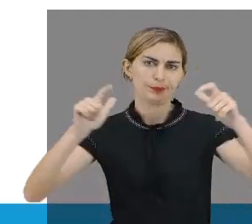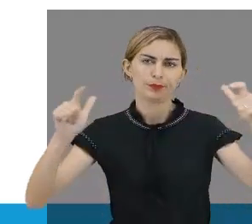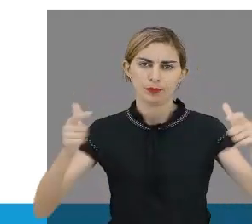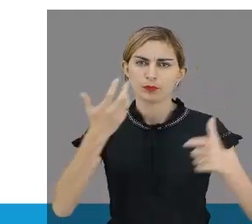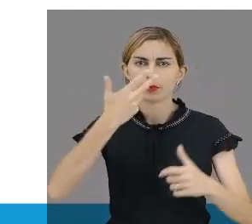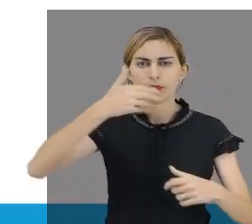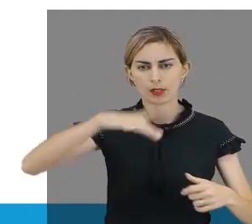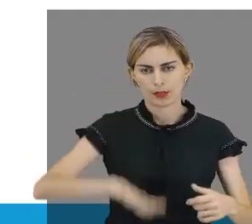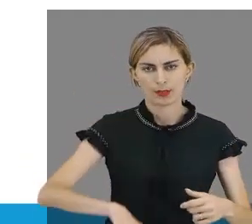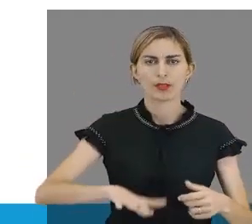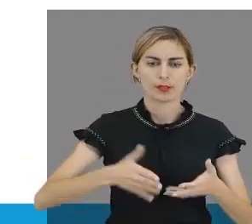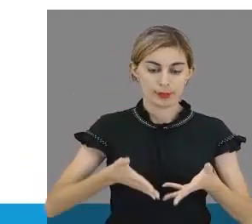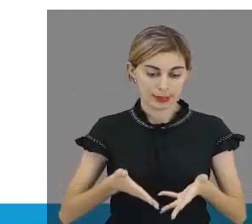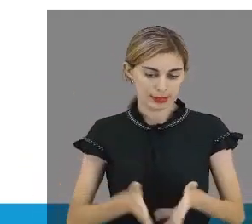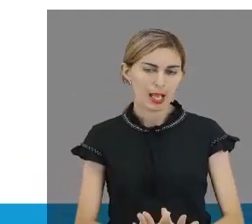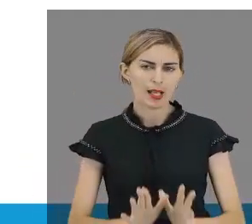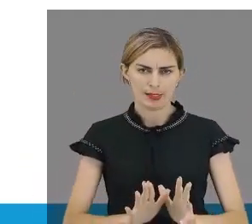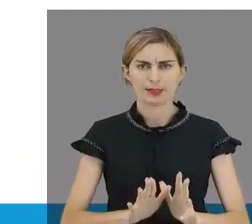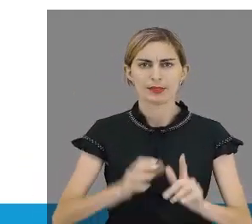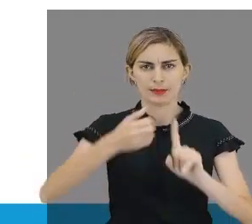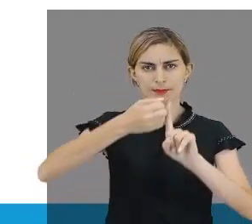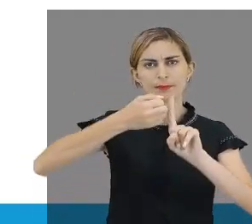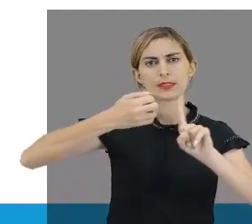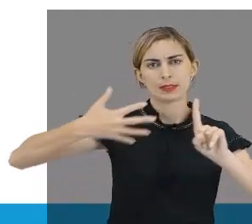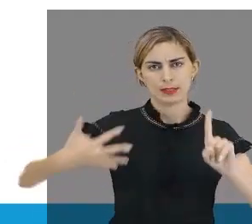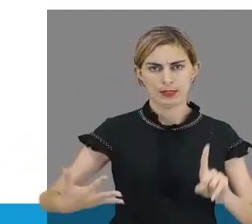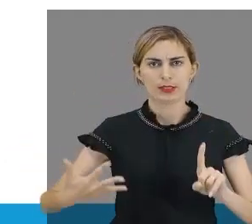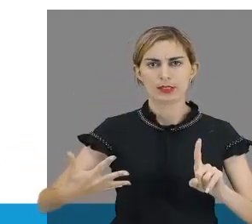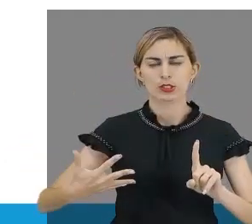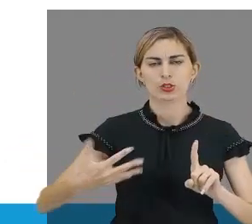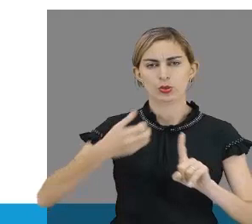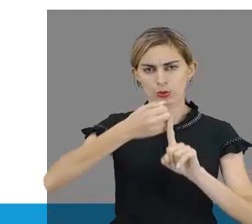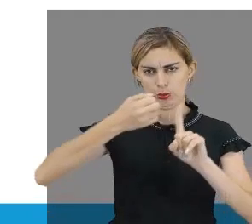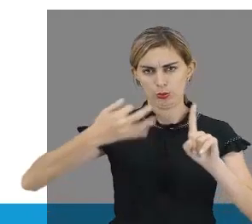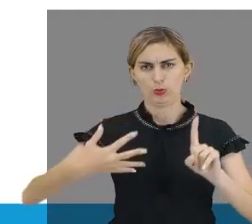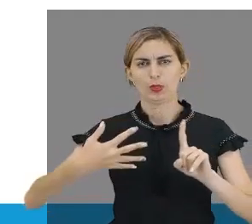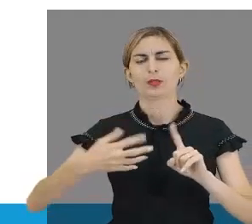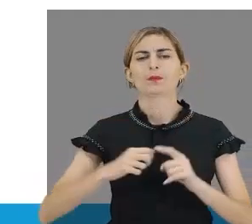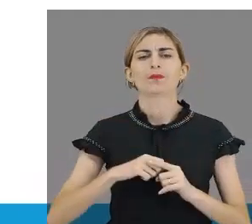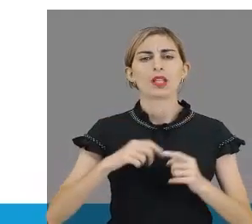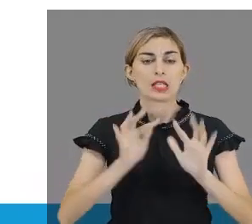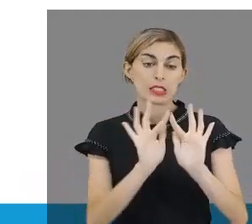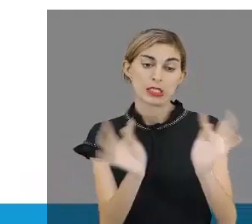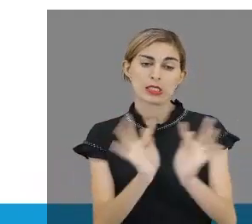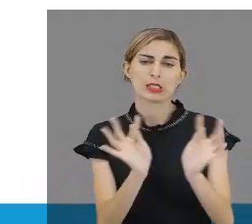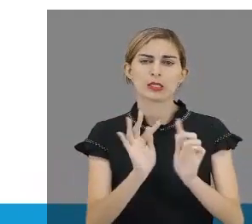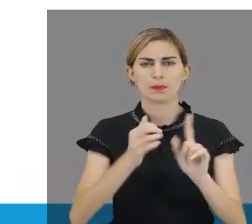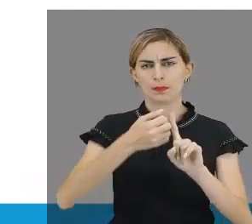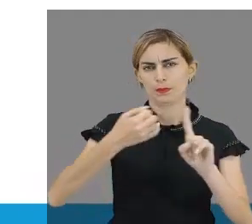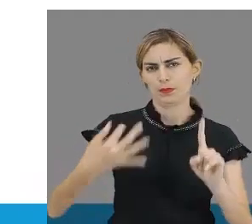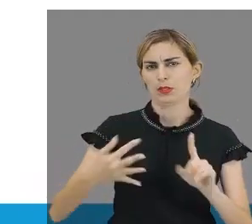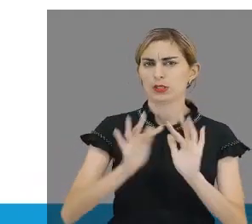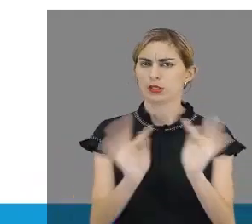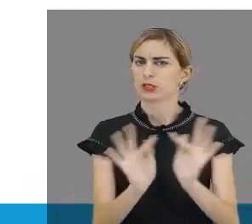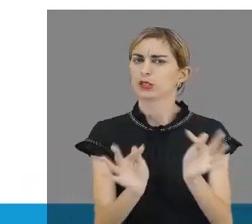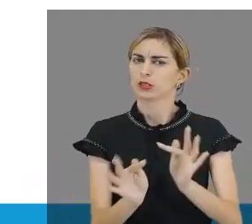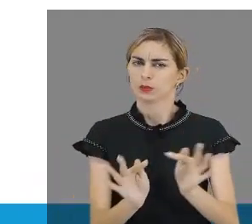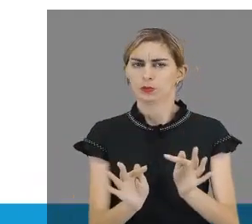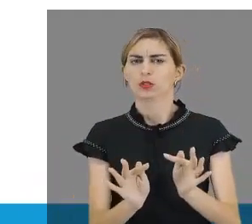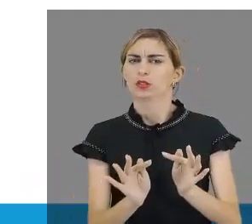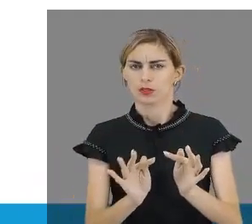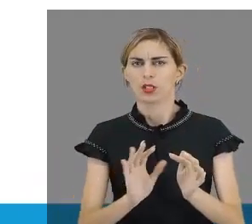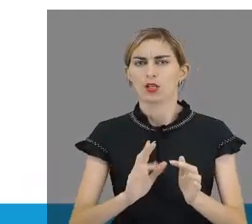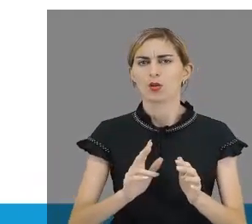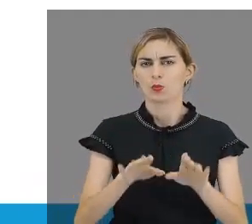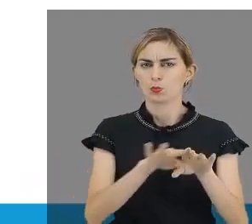maioria das crianças que nascem com essa síndrome, ocorre com a trissomia simples, né? Porque é a mais comum,